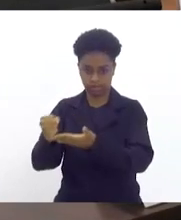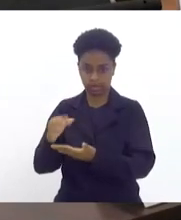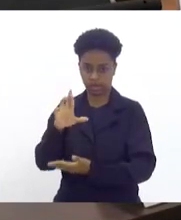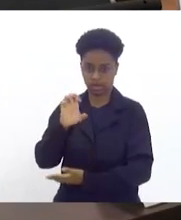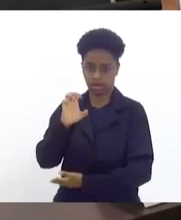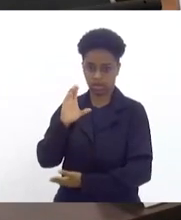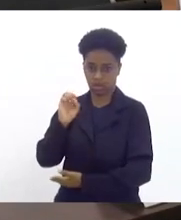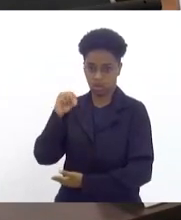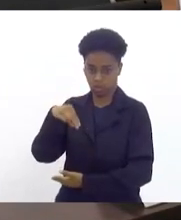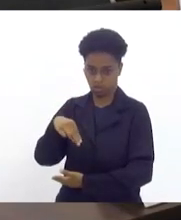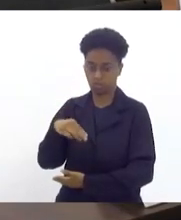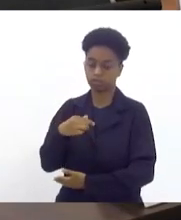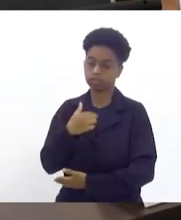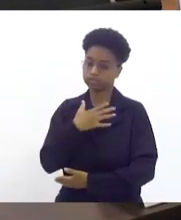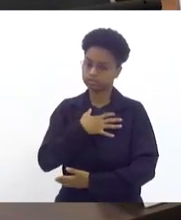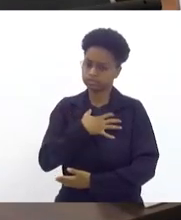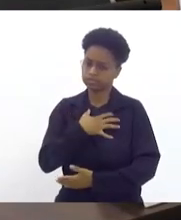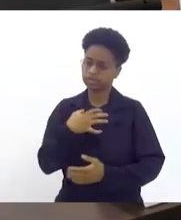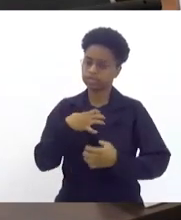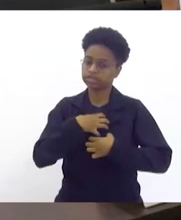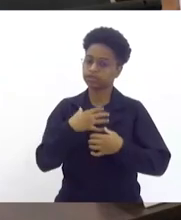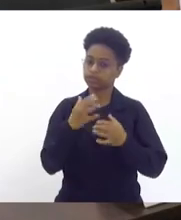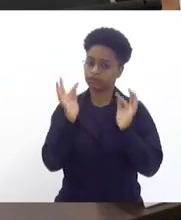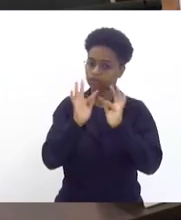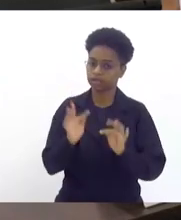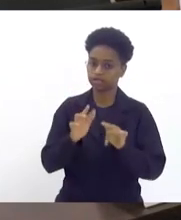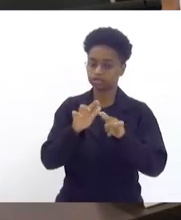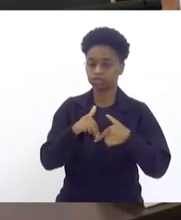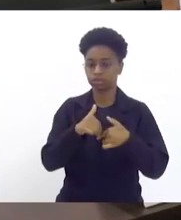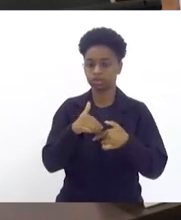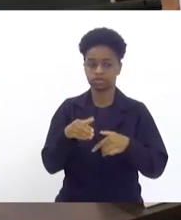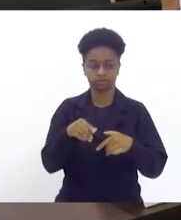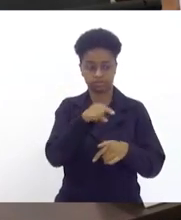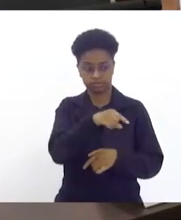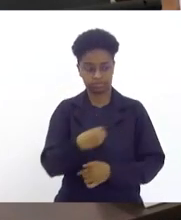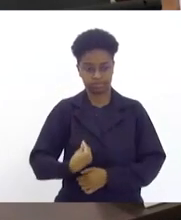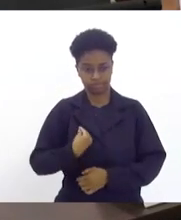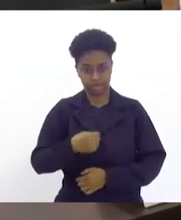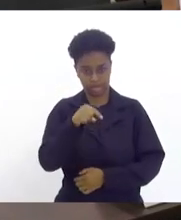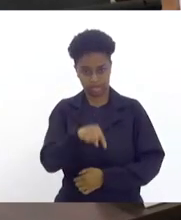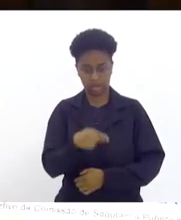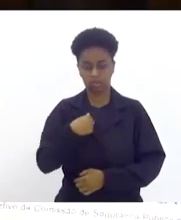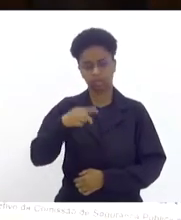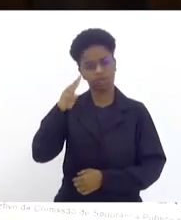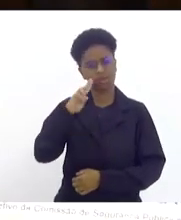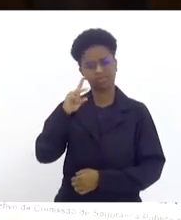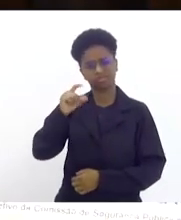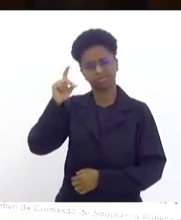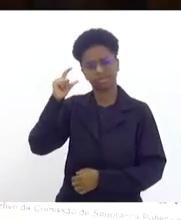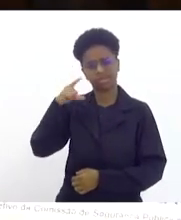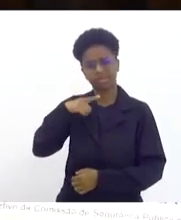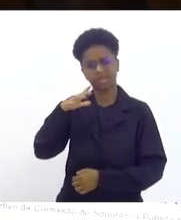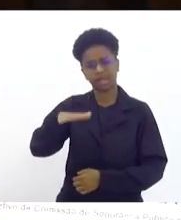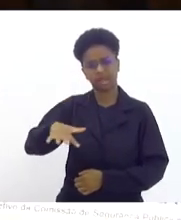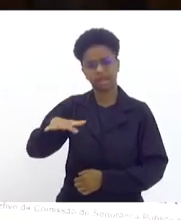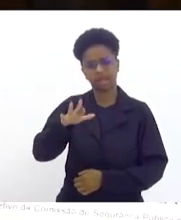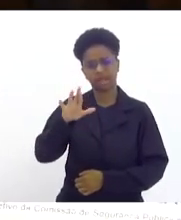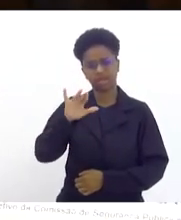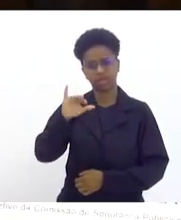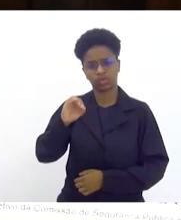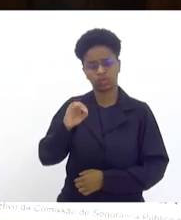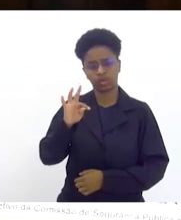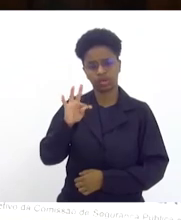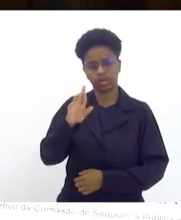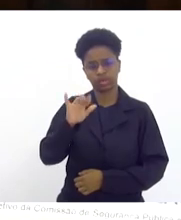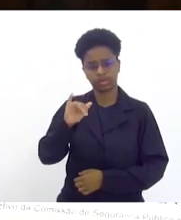ver sua presença aqui Comandante a gente tem desde que eu sou criança deputada Marta Rocha aqueles terrenos da Rio Trilhos que são